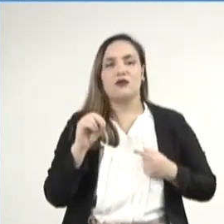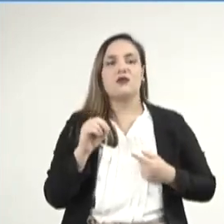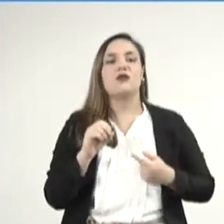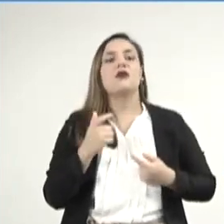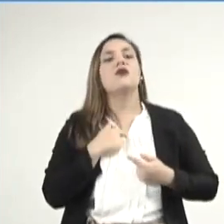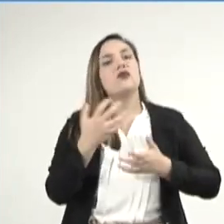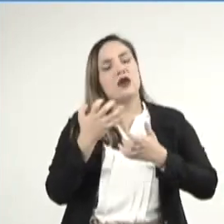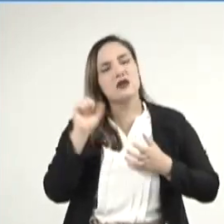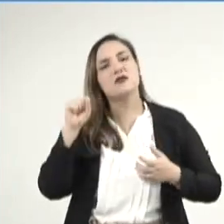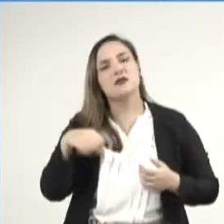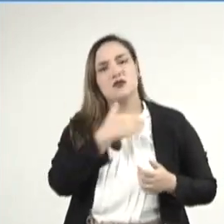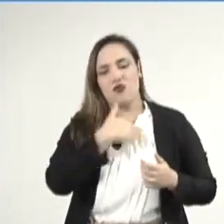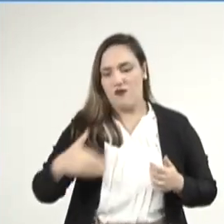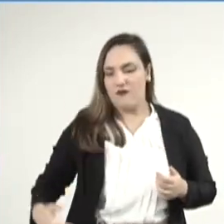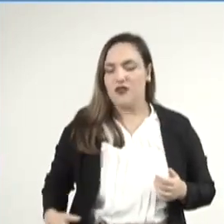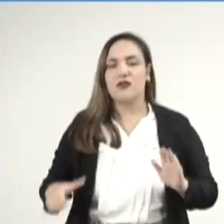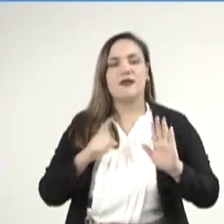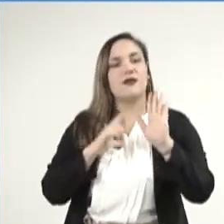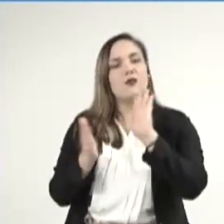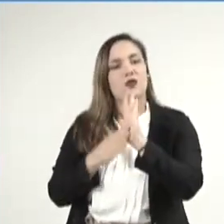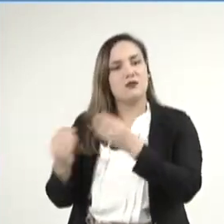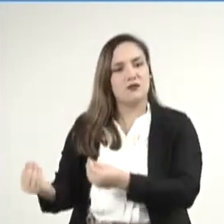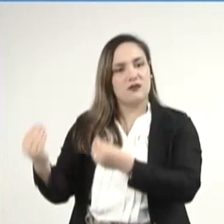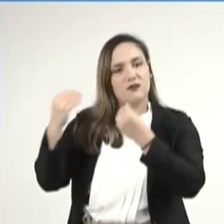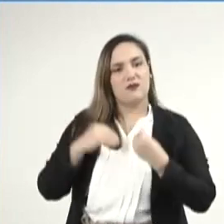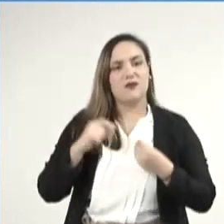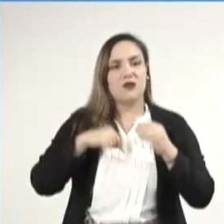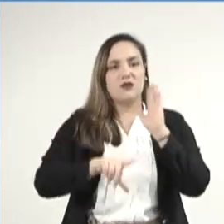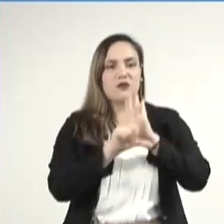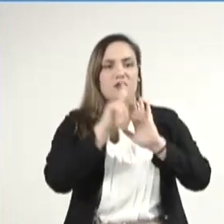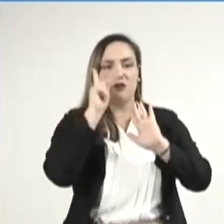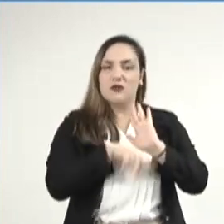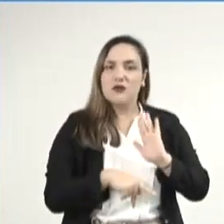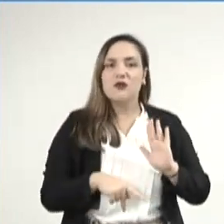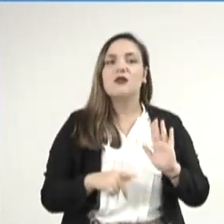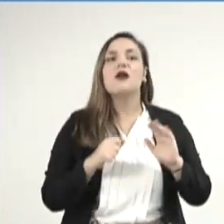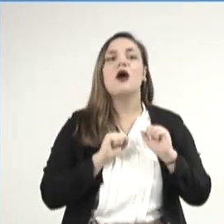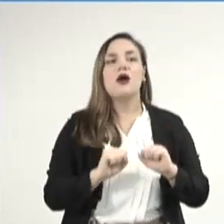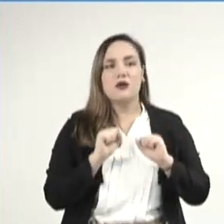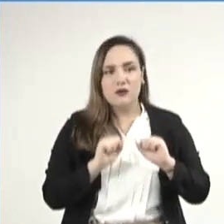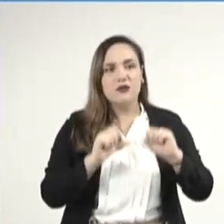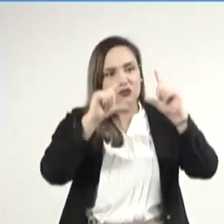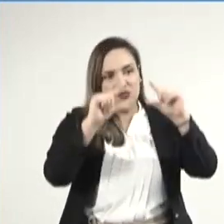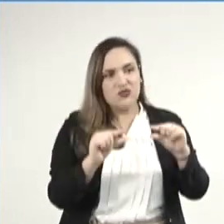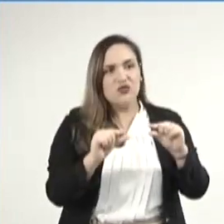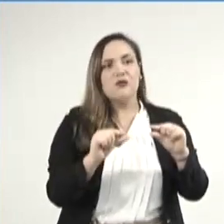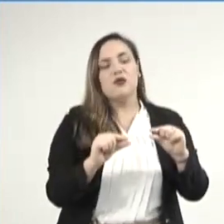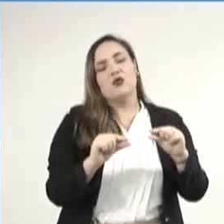o governo mande para cá um projeto de lei de que, eu posso descontar